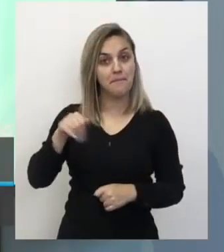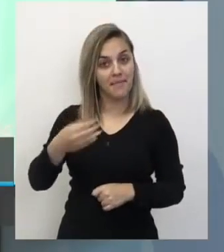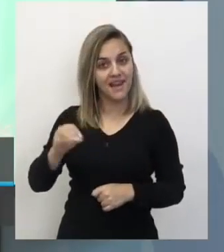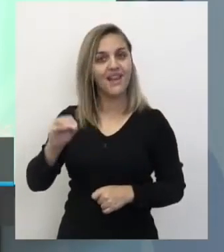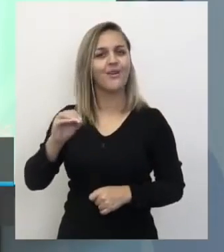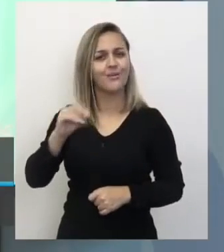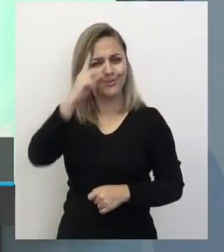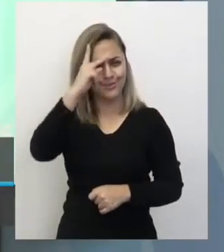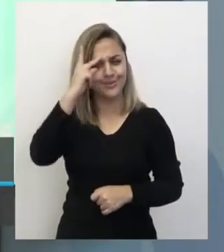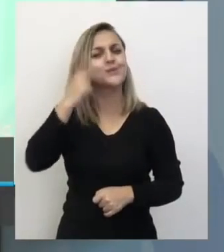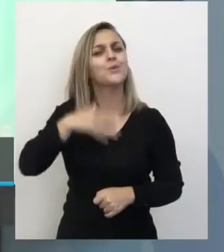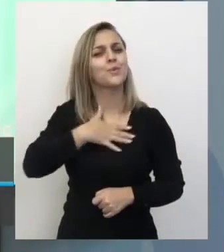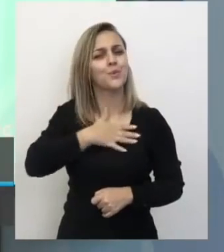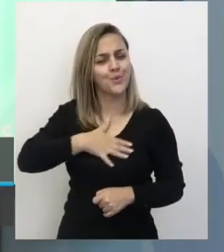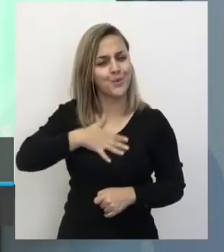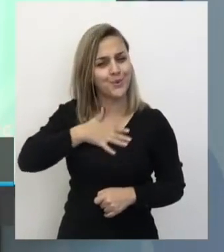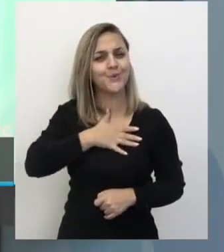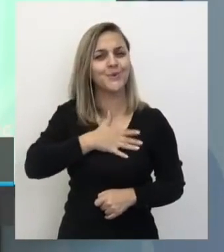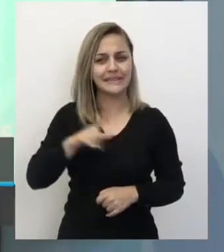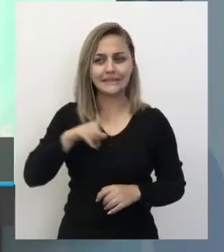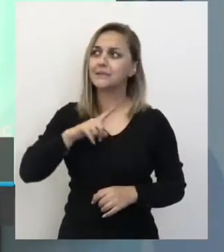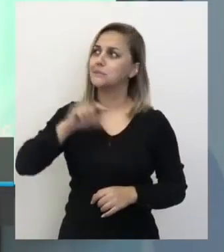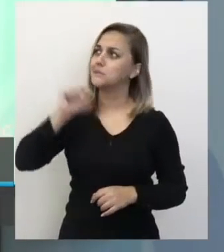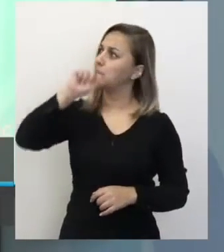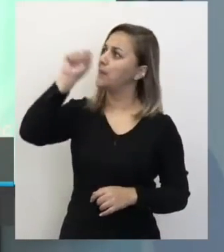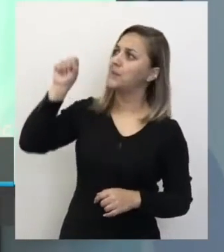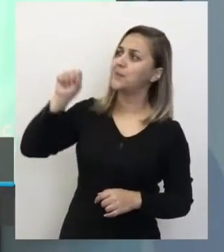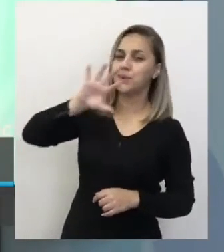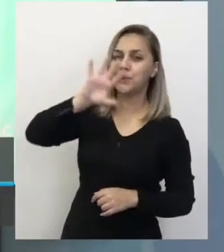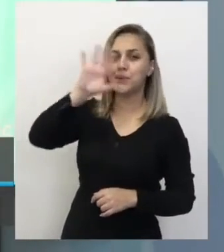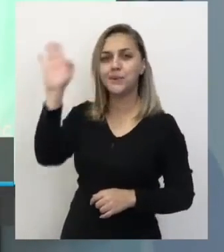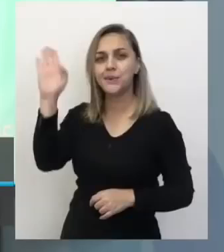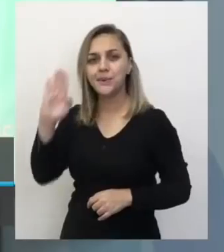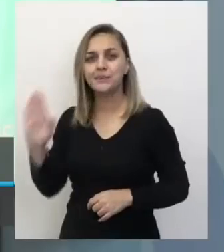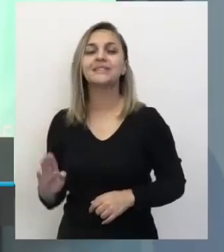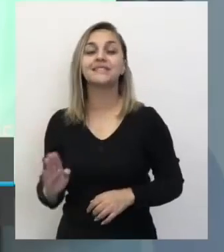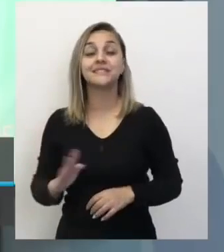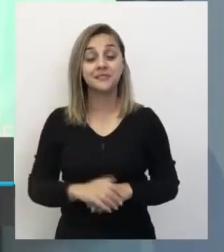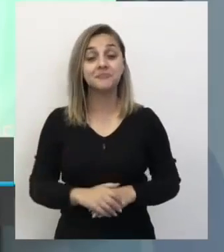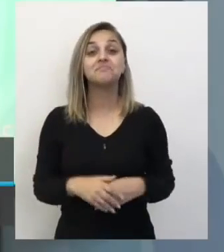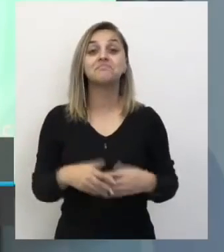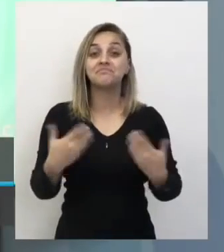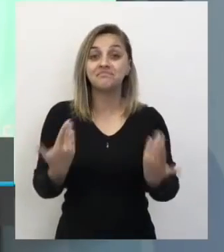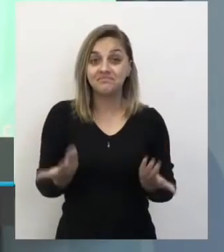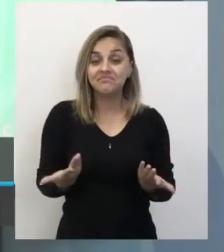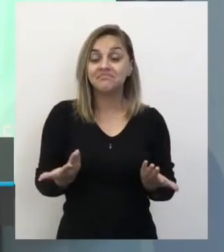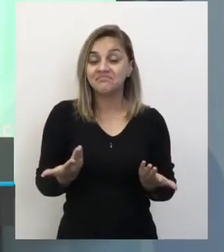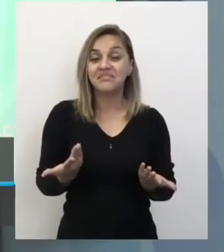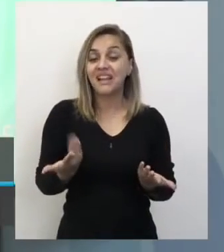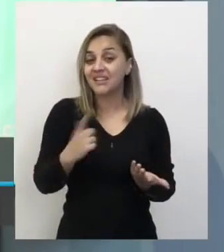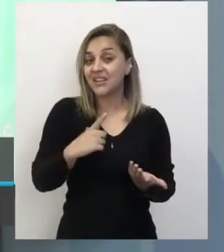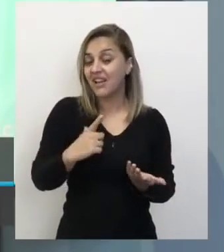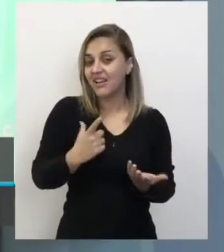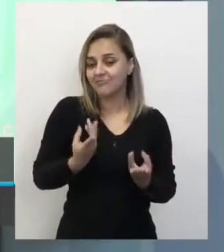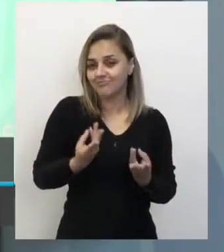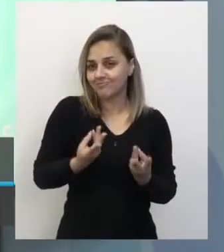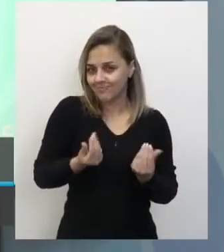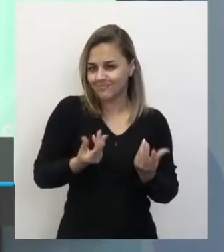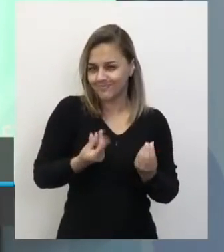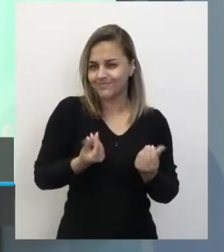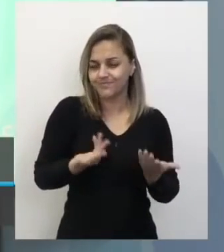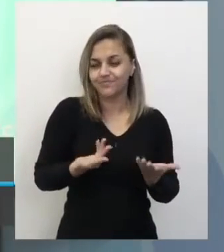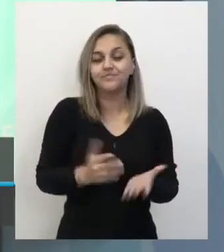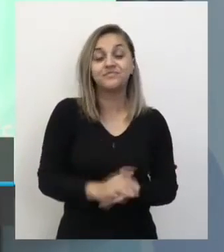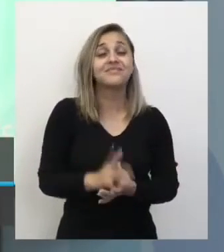gosta bastante de pirão em várias regiões do Brasil, né? Então, aí só vai se procurando essa textura. Então, assim,